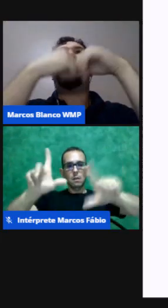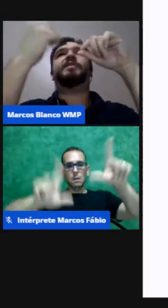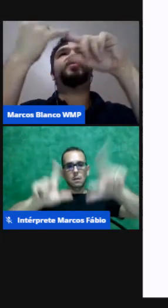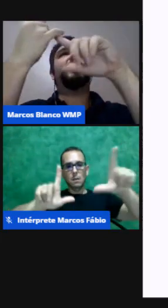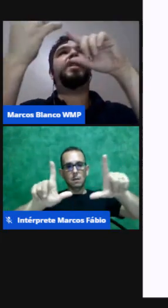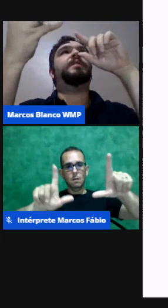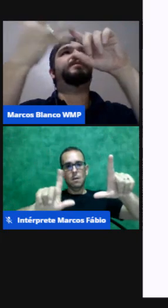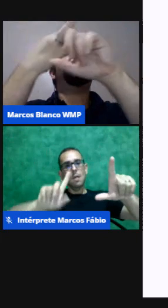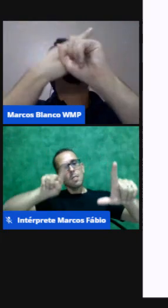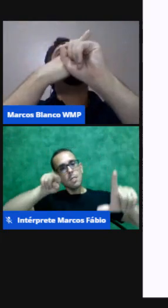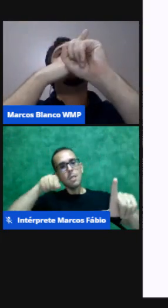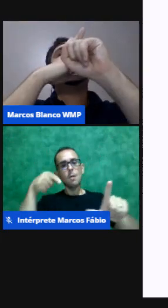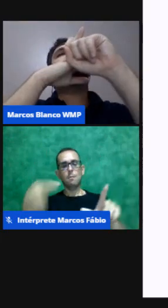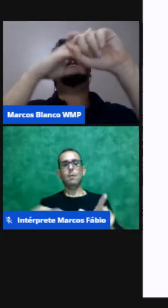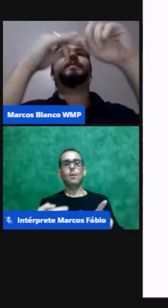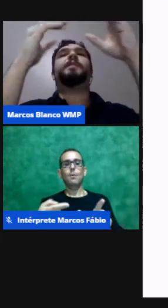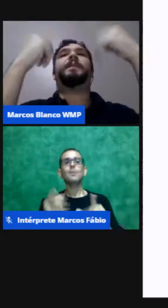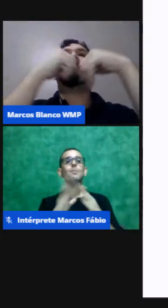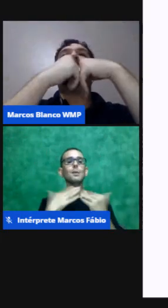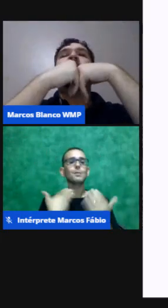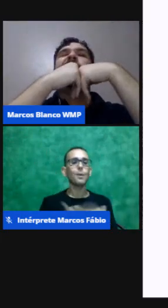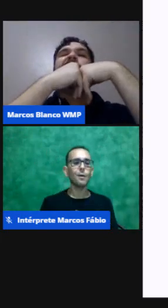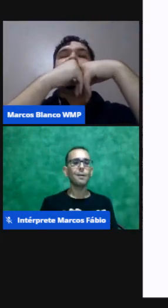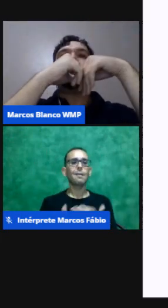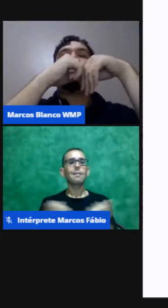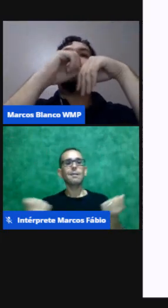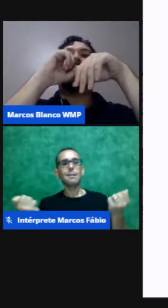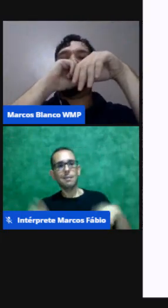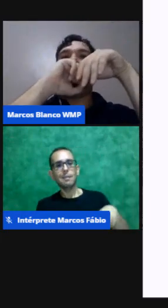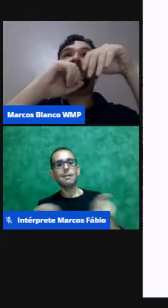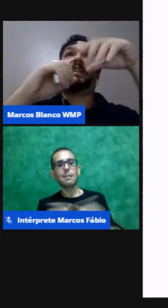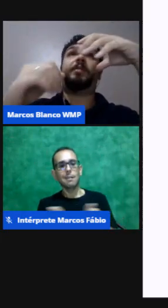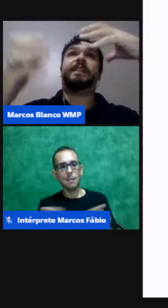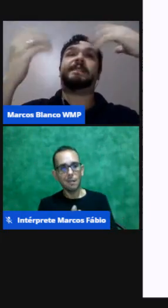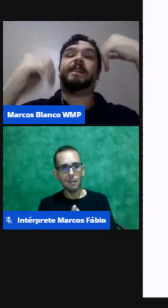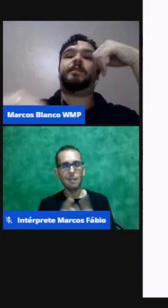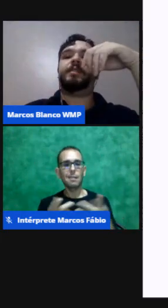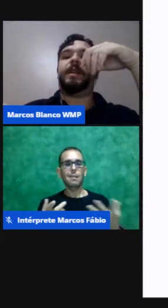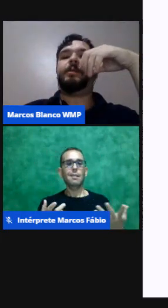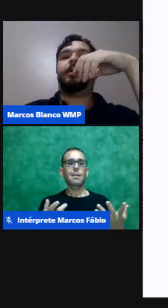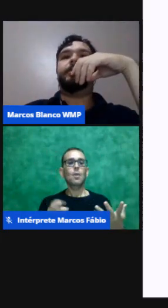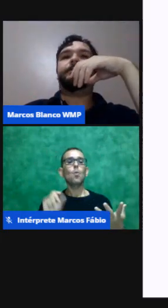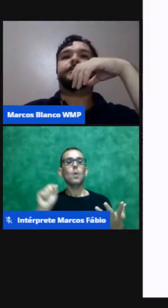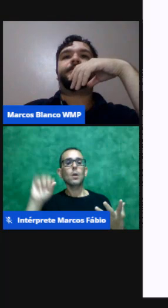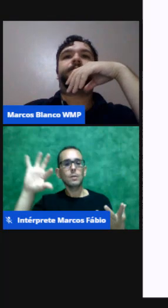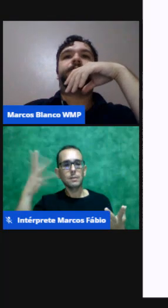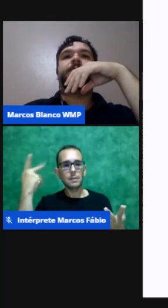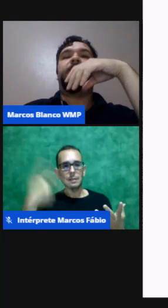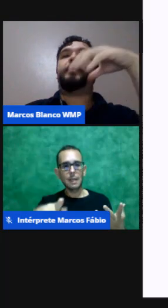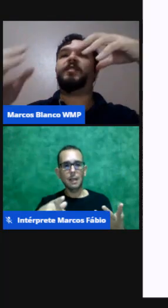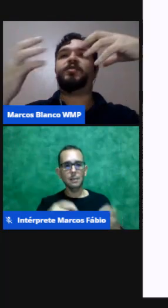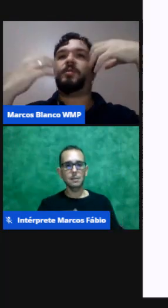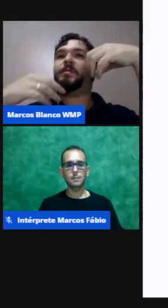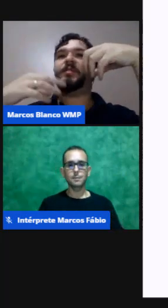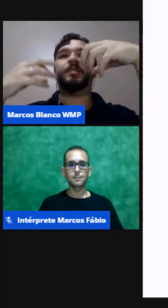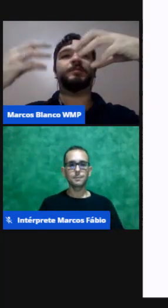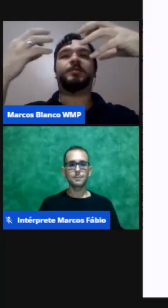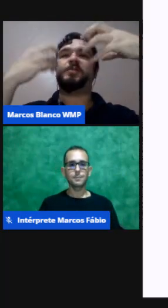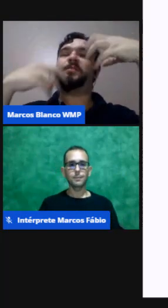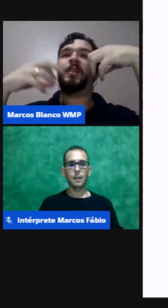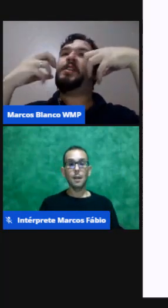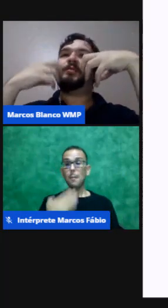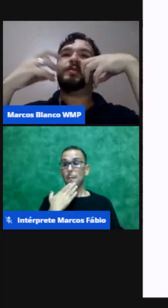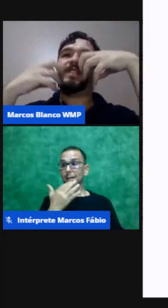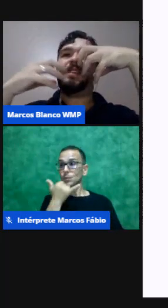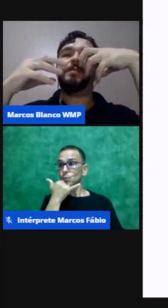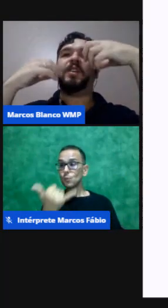e depois procurar a escola, a unidade de saúde, para saber o que está acontecendo no território. Peço desculpas,